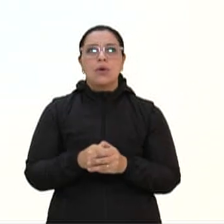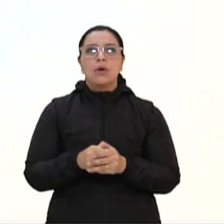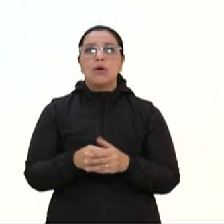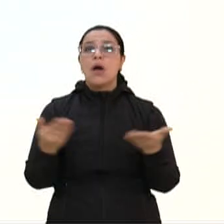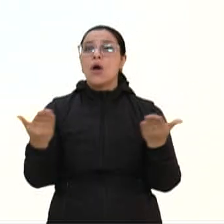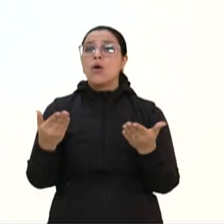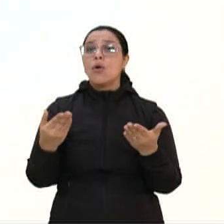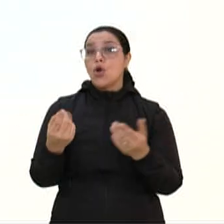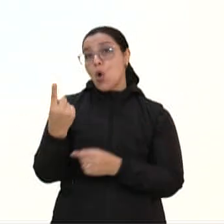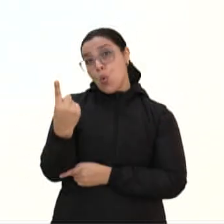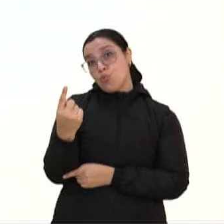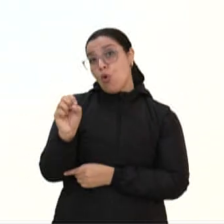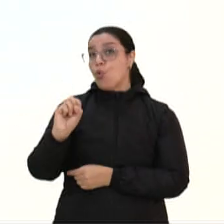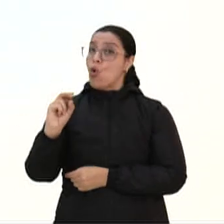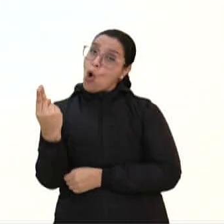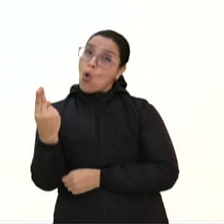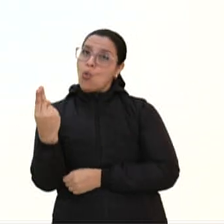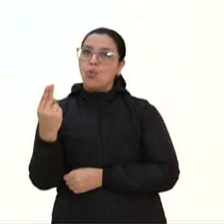Identifique